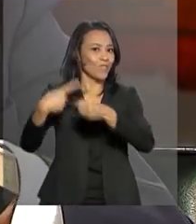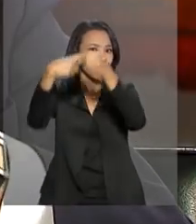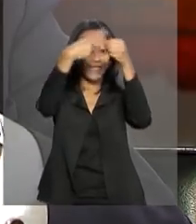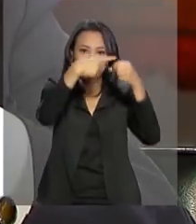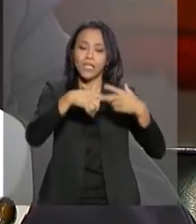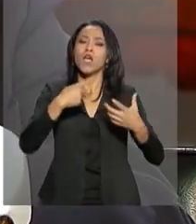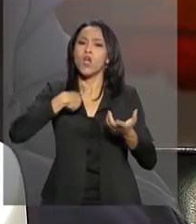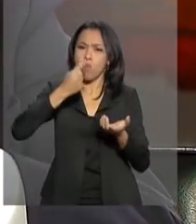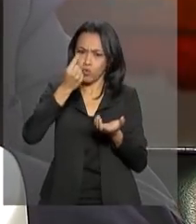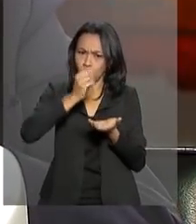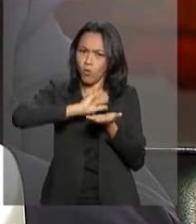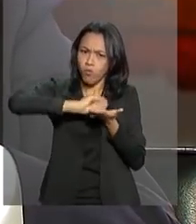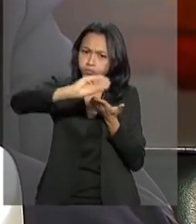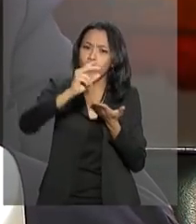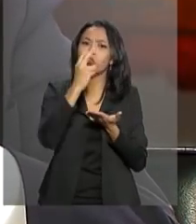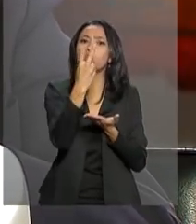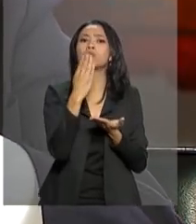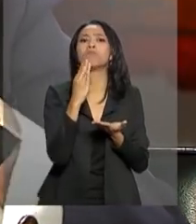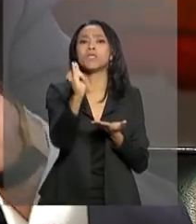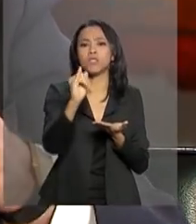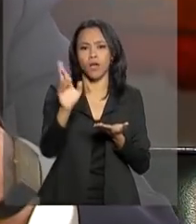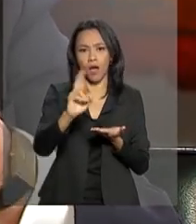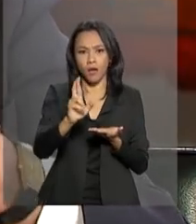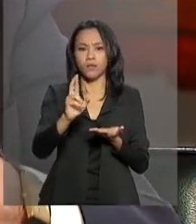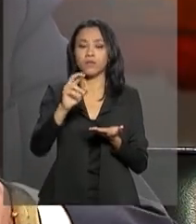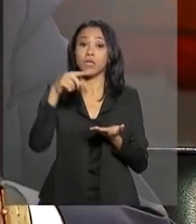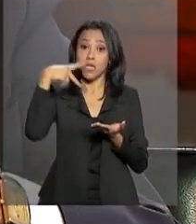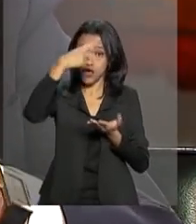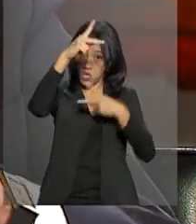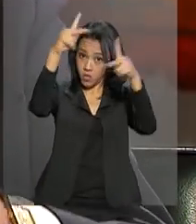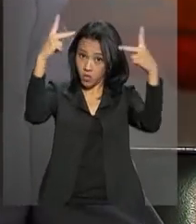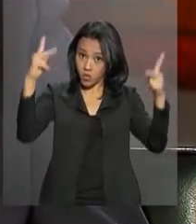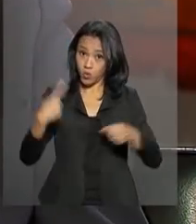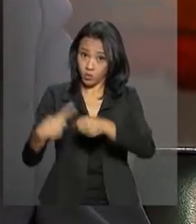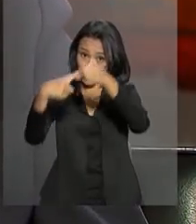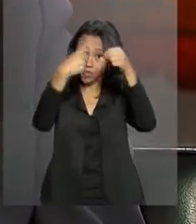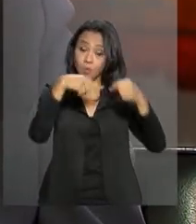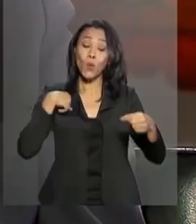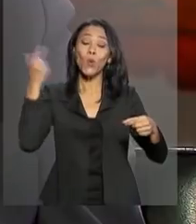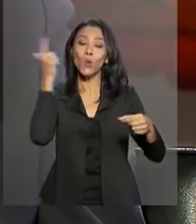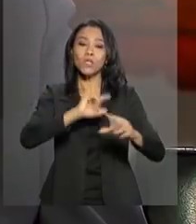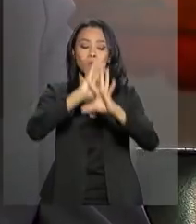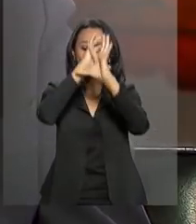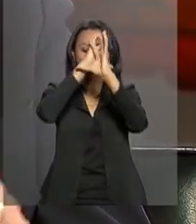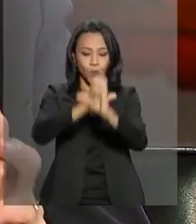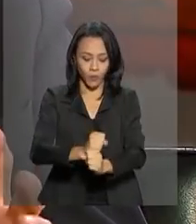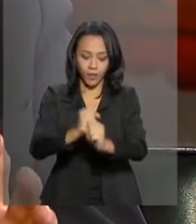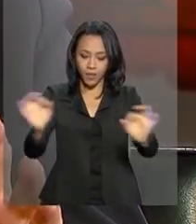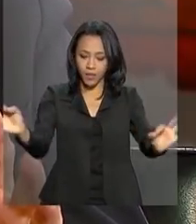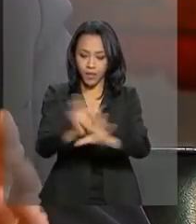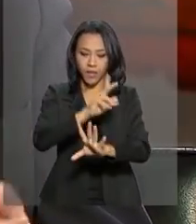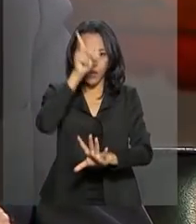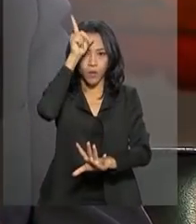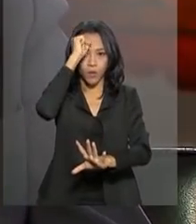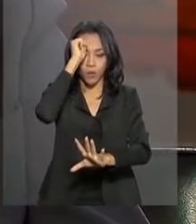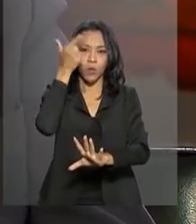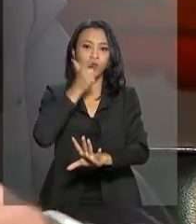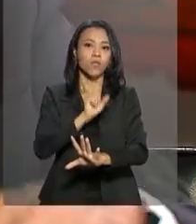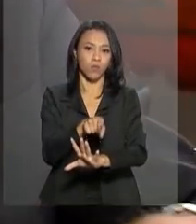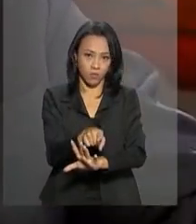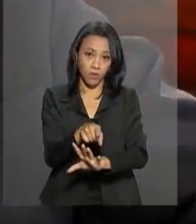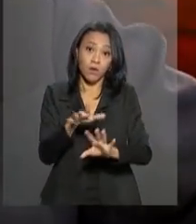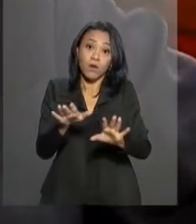última vez foram 2 bilhões de reais, que permitiram que os municípios fechassem o seu balanço. Então, o que é preciso dar